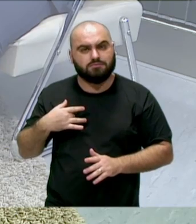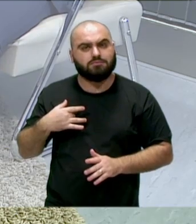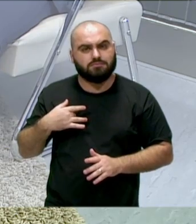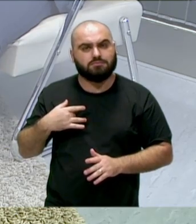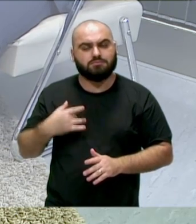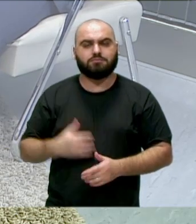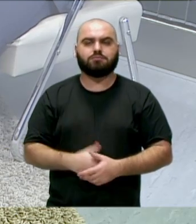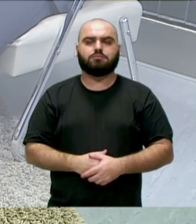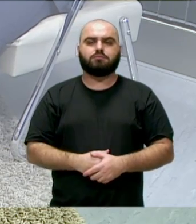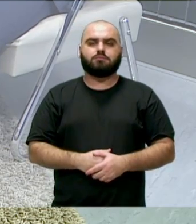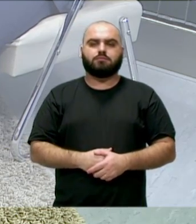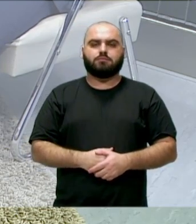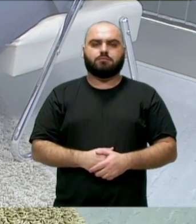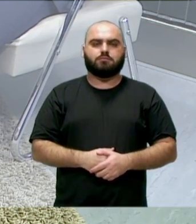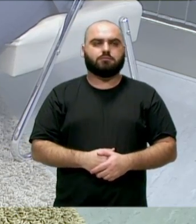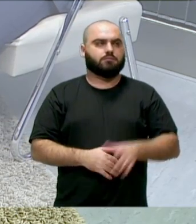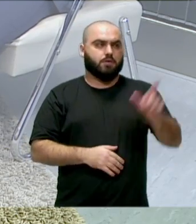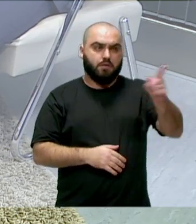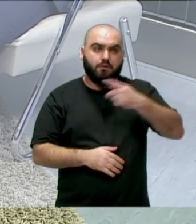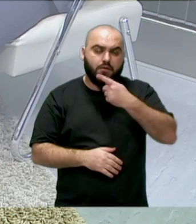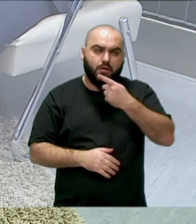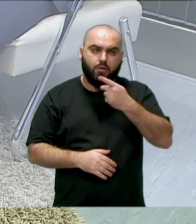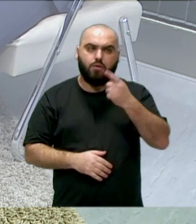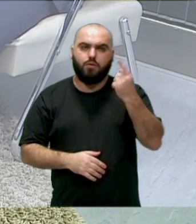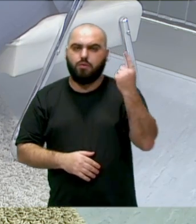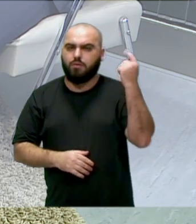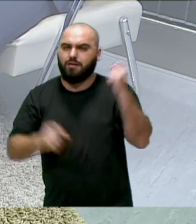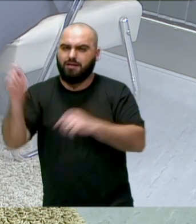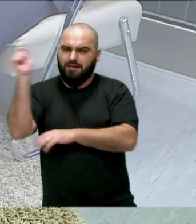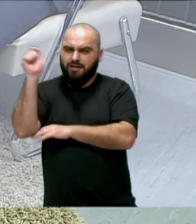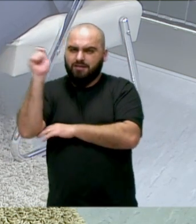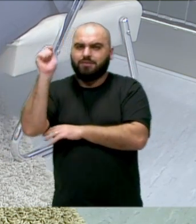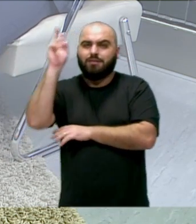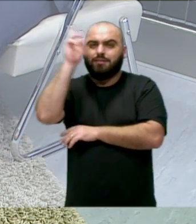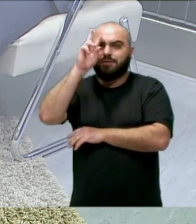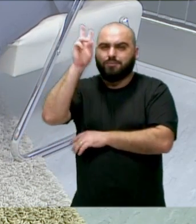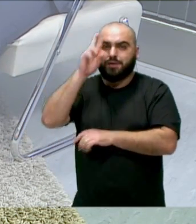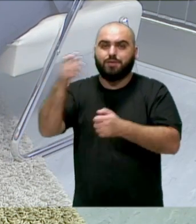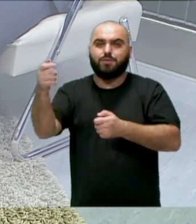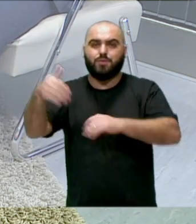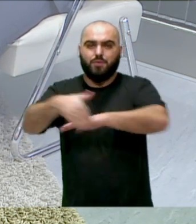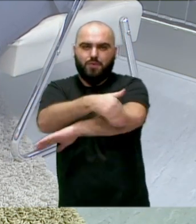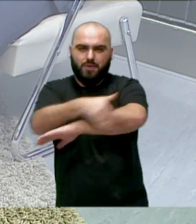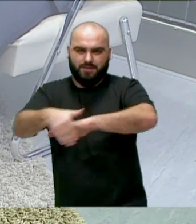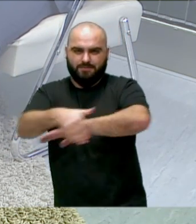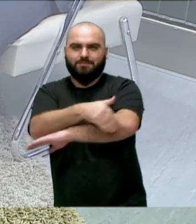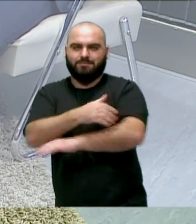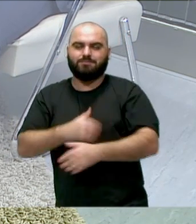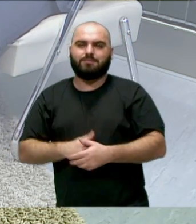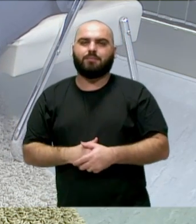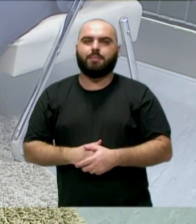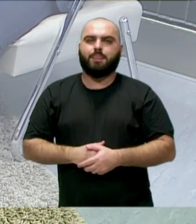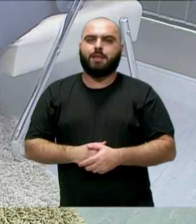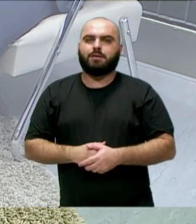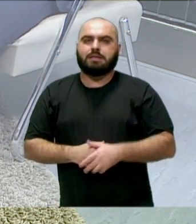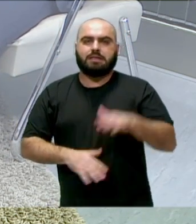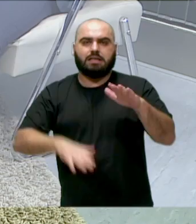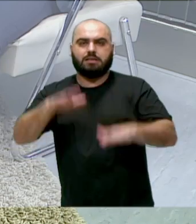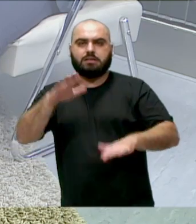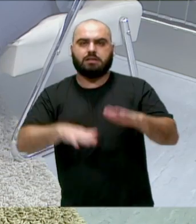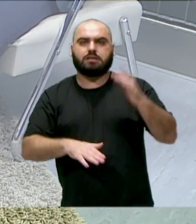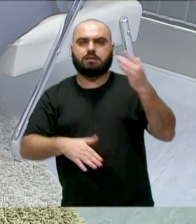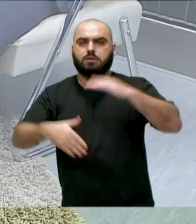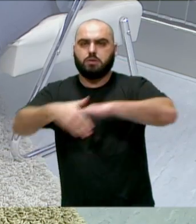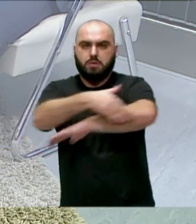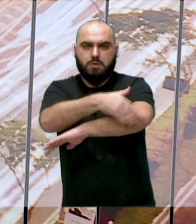certo. O senhor falou algumas situações graves, eu lembrei também de estradas, né? Algumas estradas, elas às vezes ficam